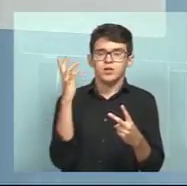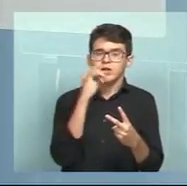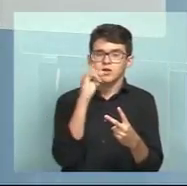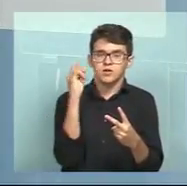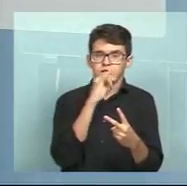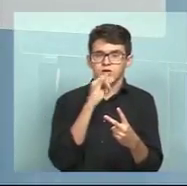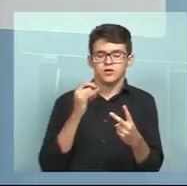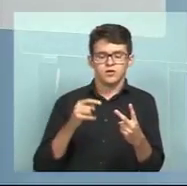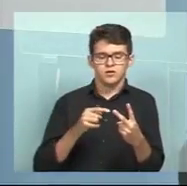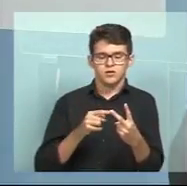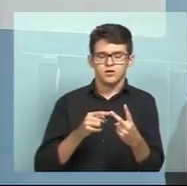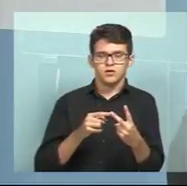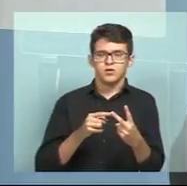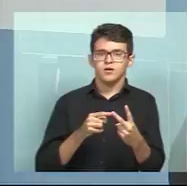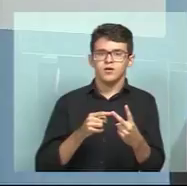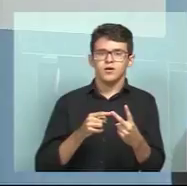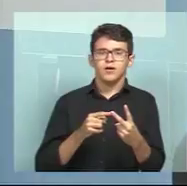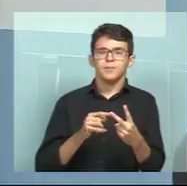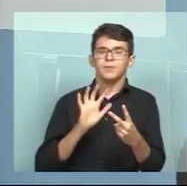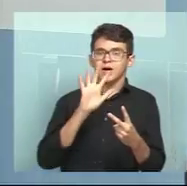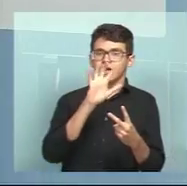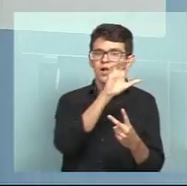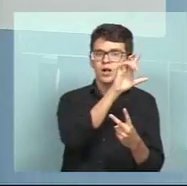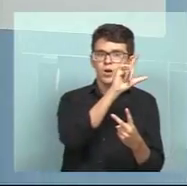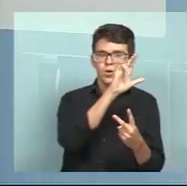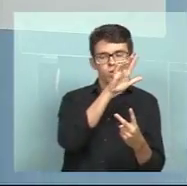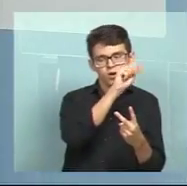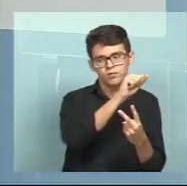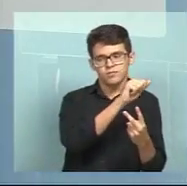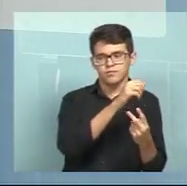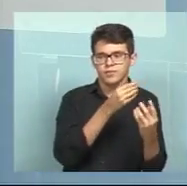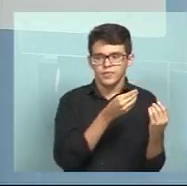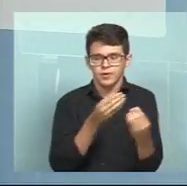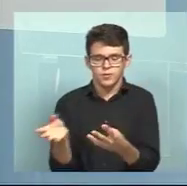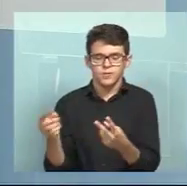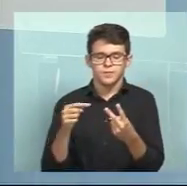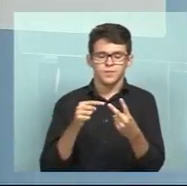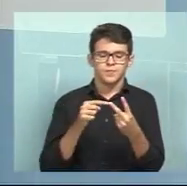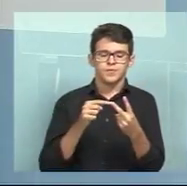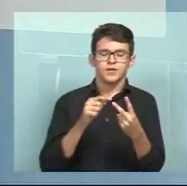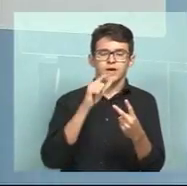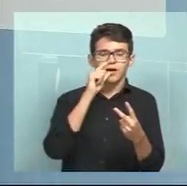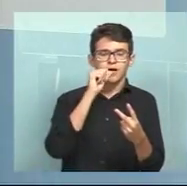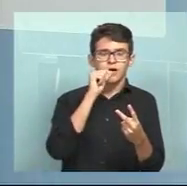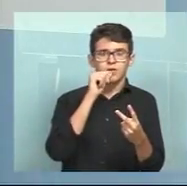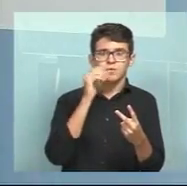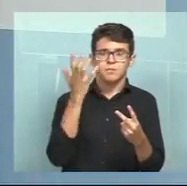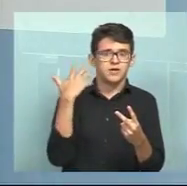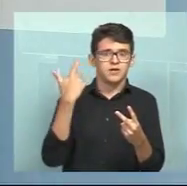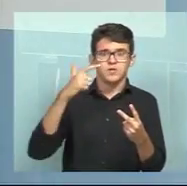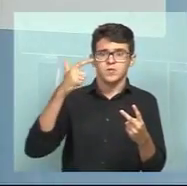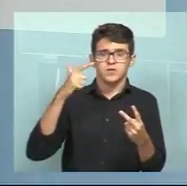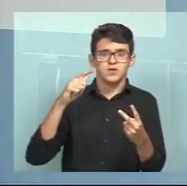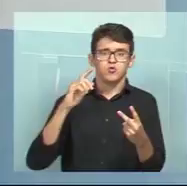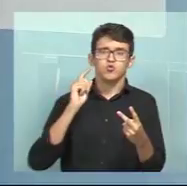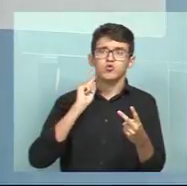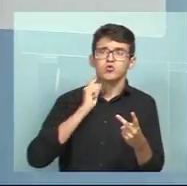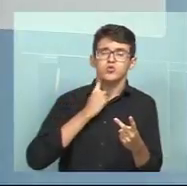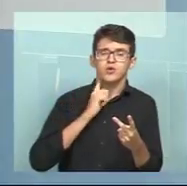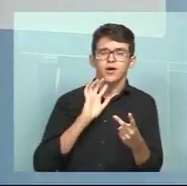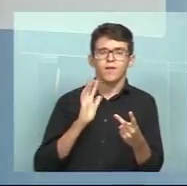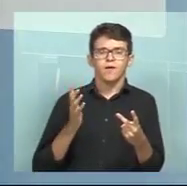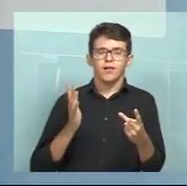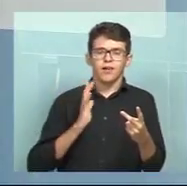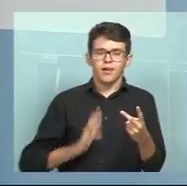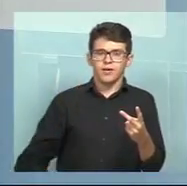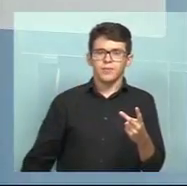de qualidade, e os filhos adoeciam antes, não adoecem mais. Uhum. A cisterna de placa, a água armazenada durante o inverno, e ela tinha o